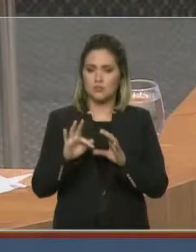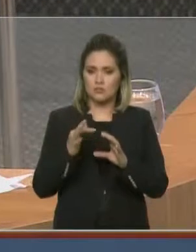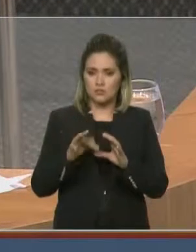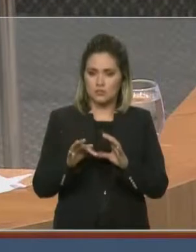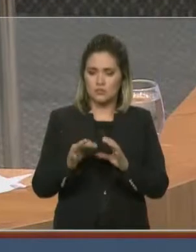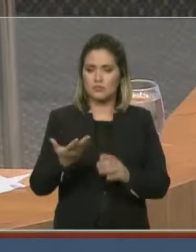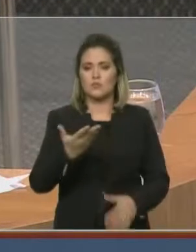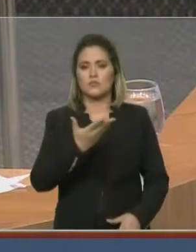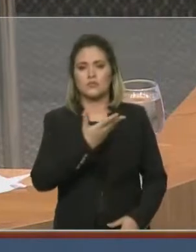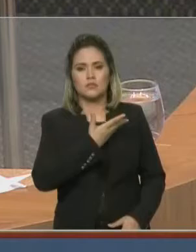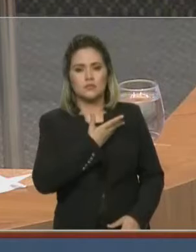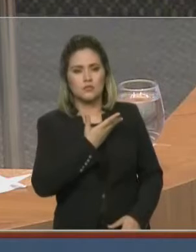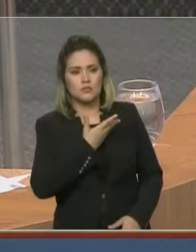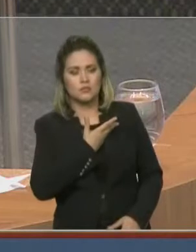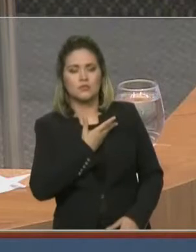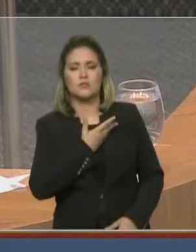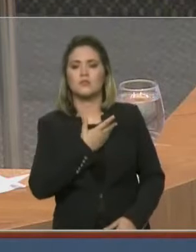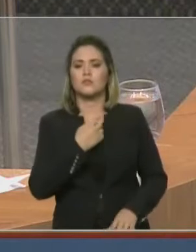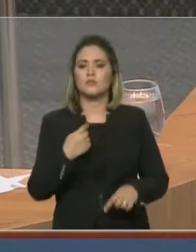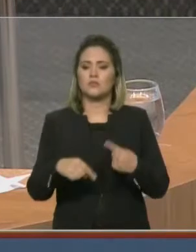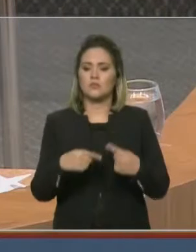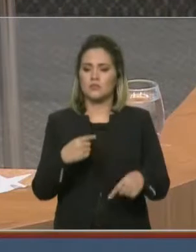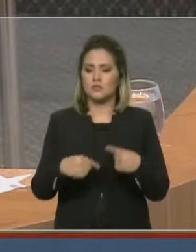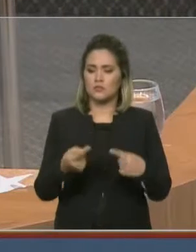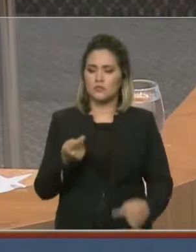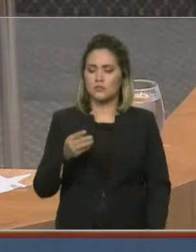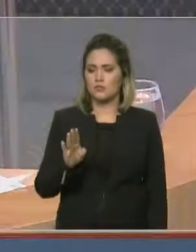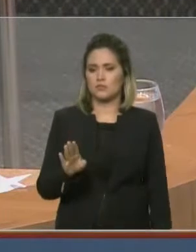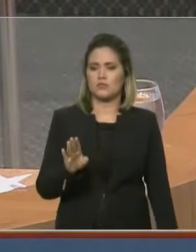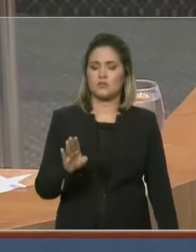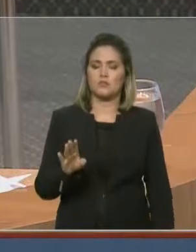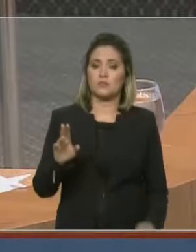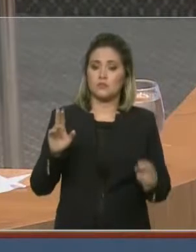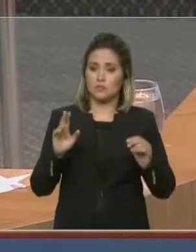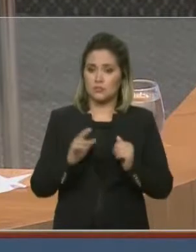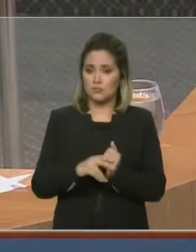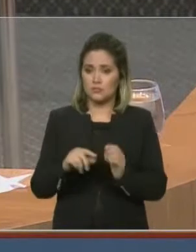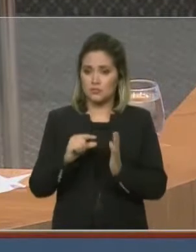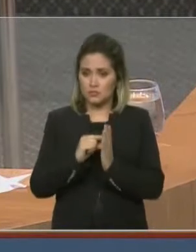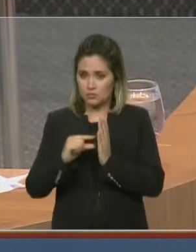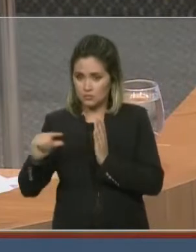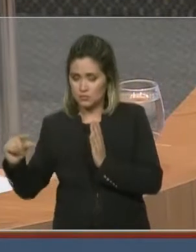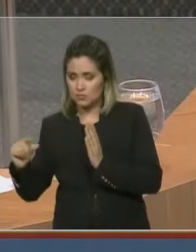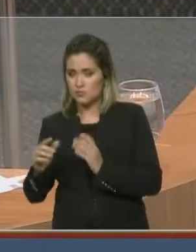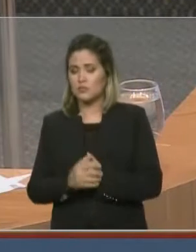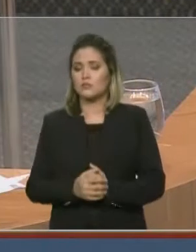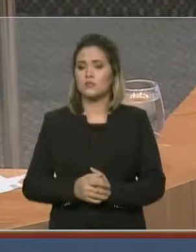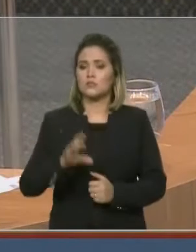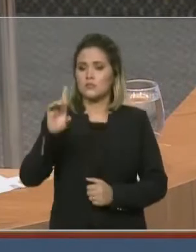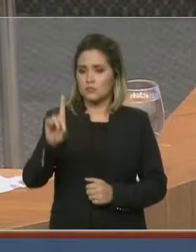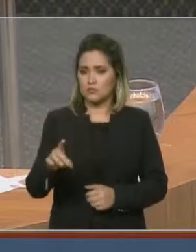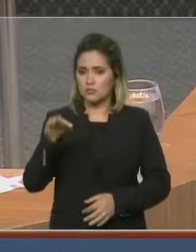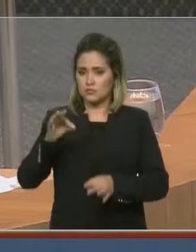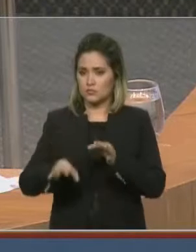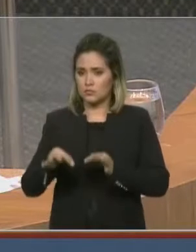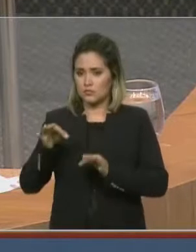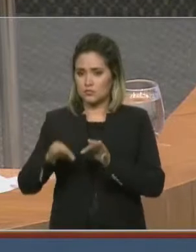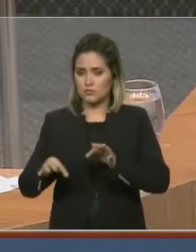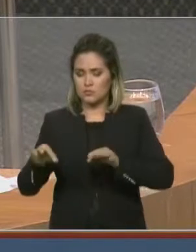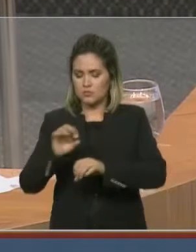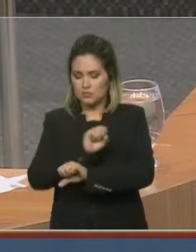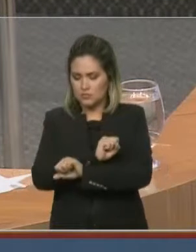o lema: serás libertado pelo direito e pela justiça, conforme consta